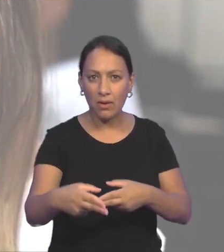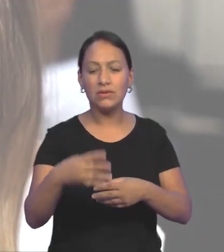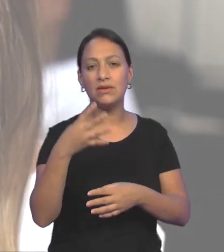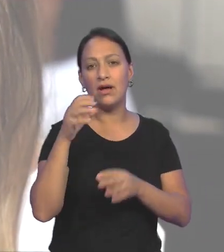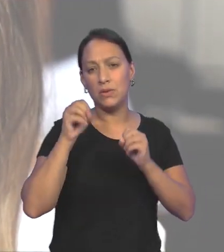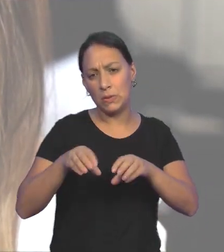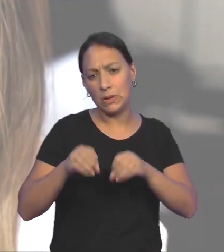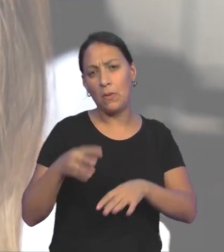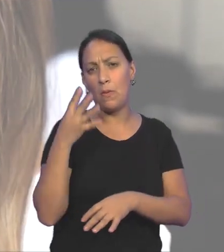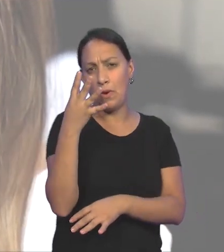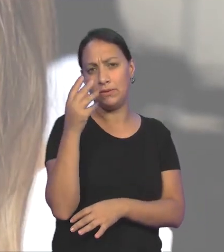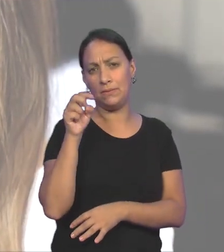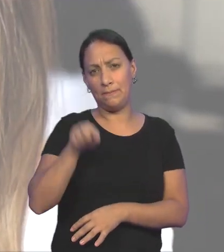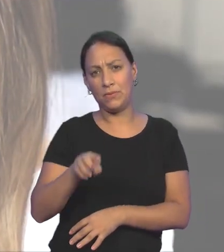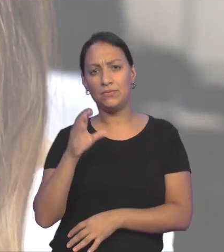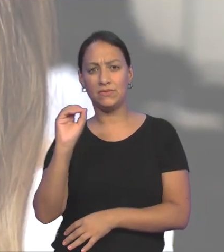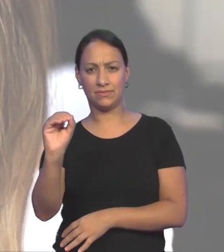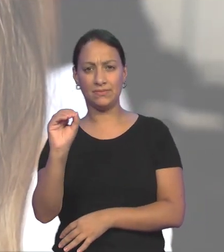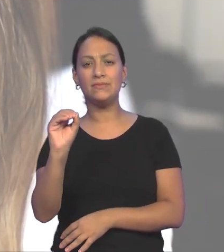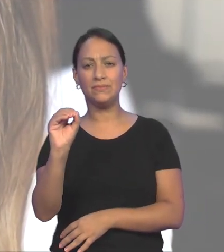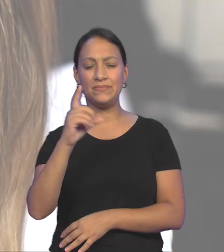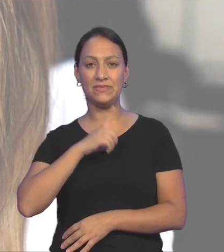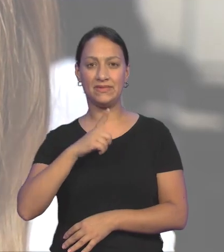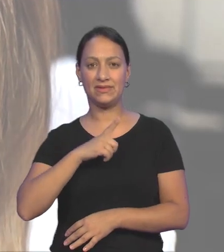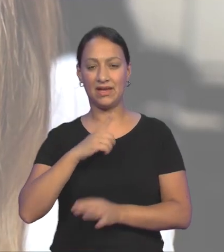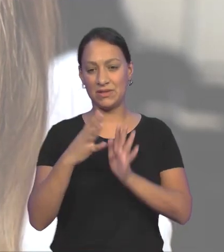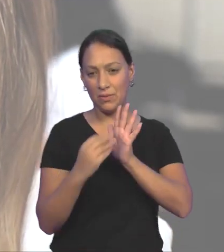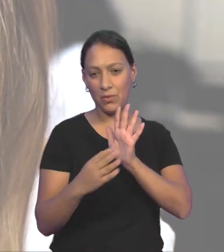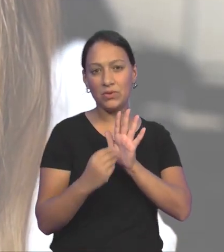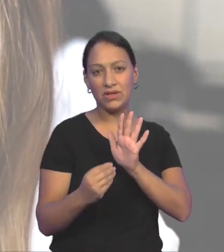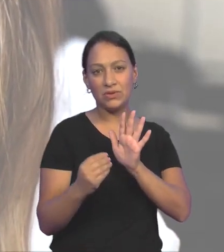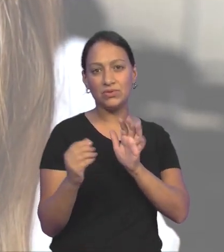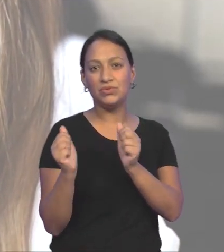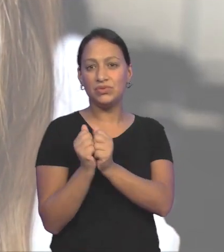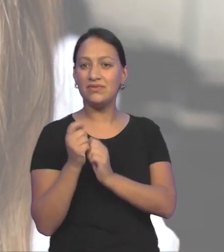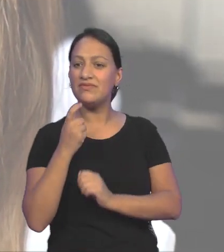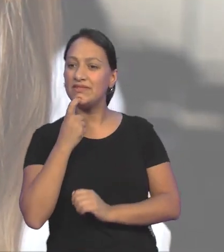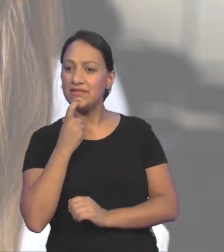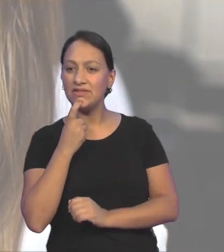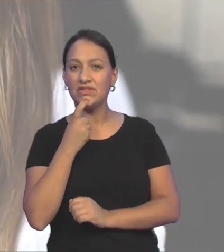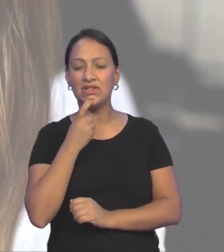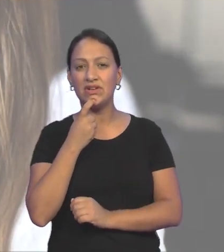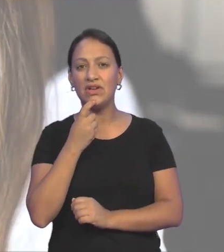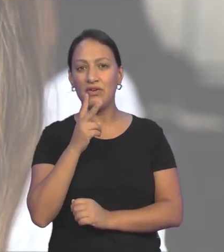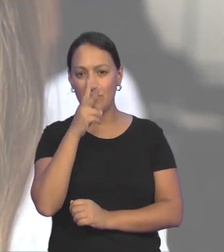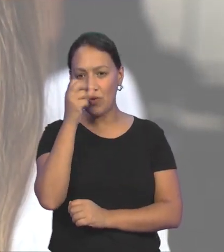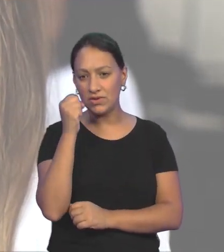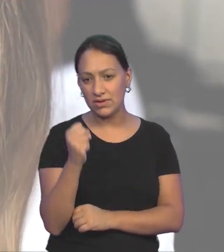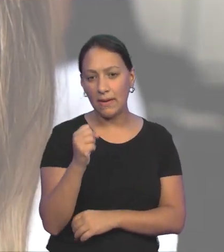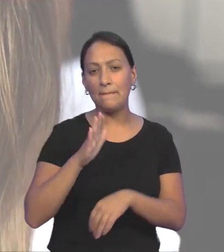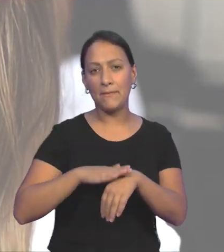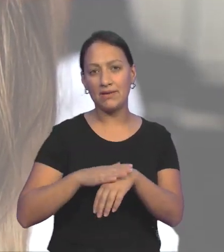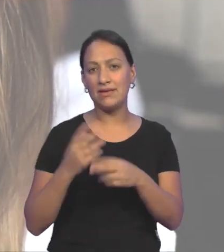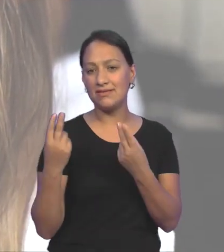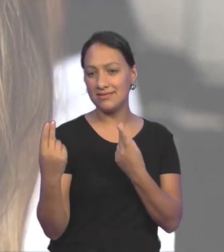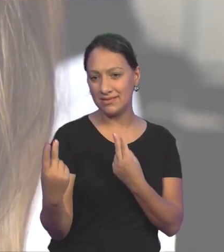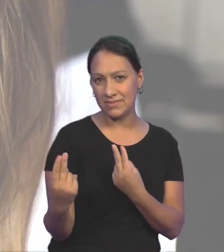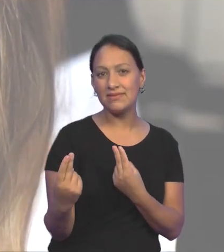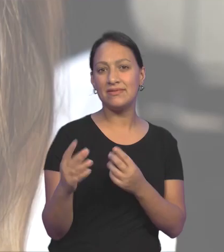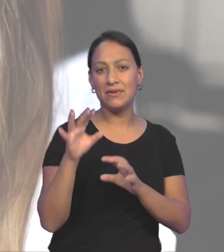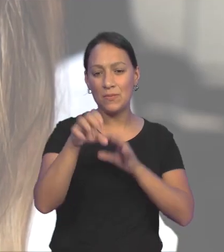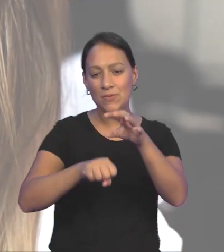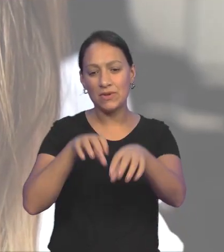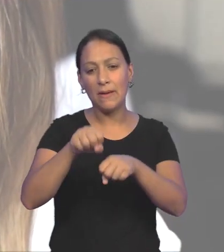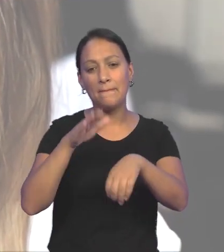da educação 4.0 e tem esse espelhamento com a Finlândia, é reforçar as nossas semelhanças, né,